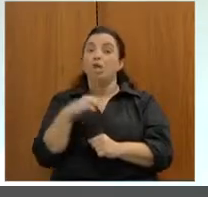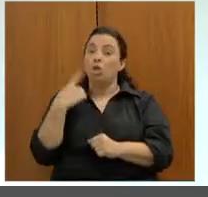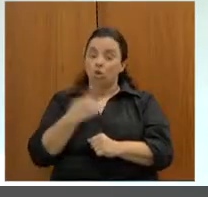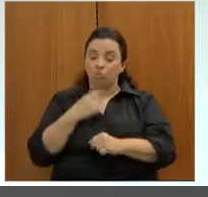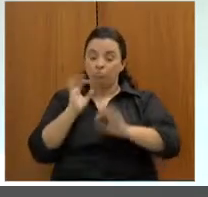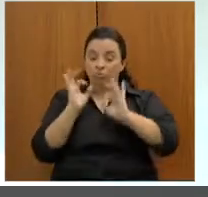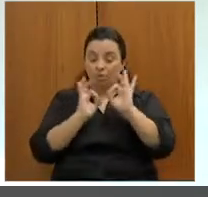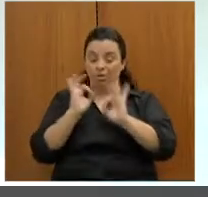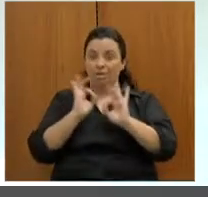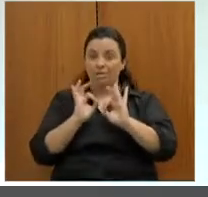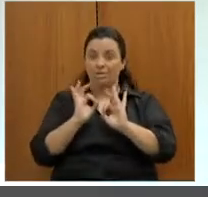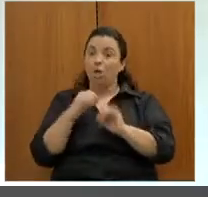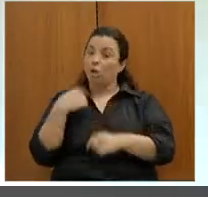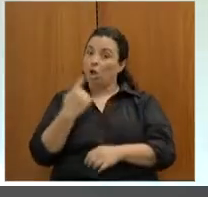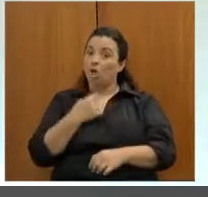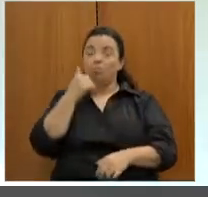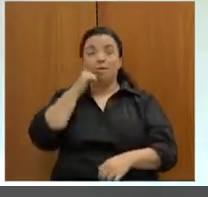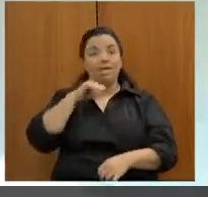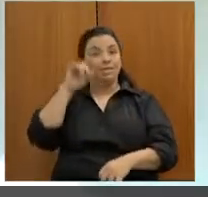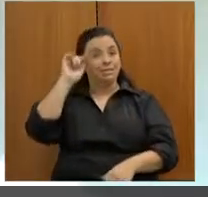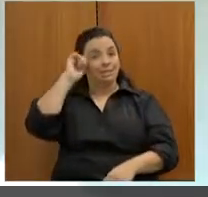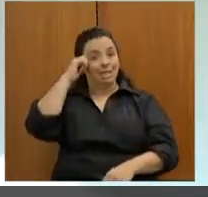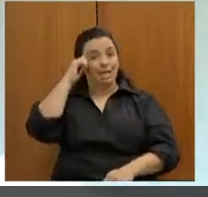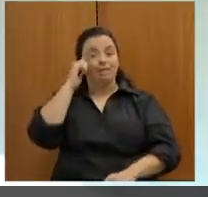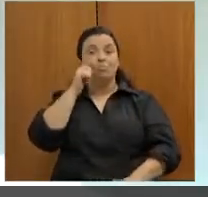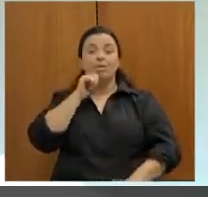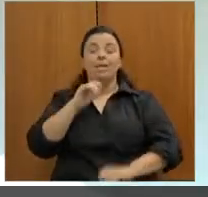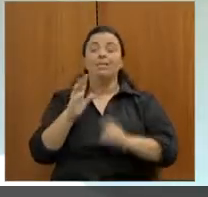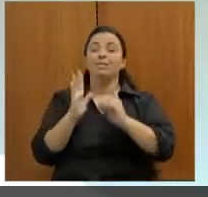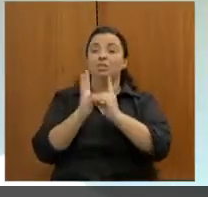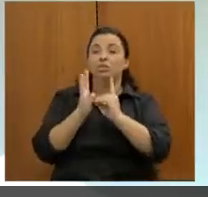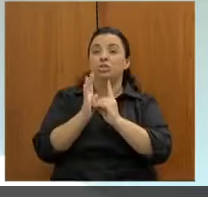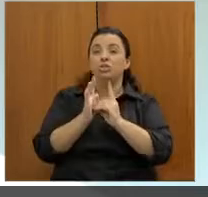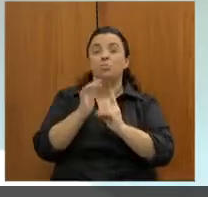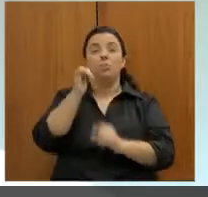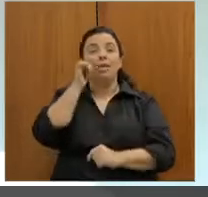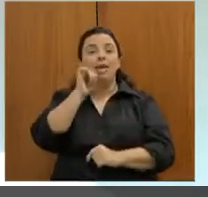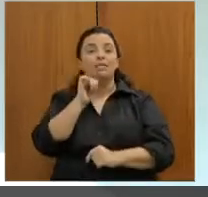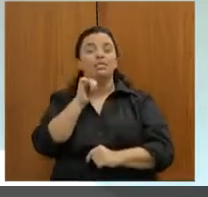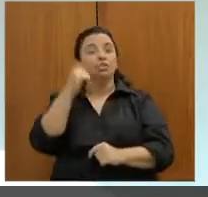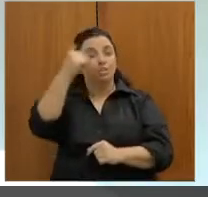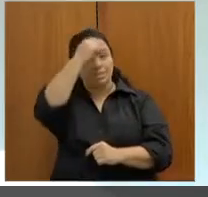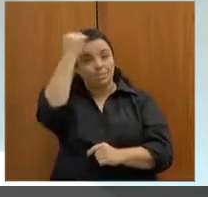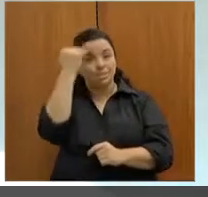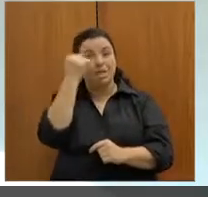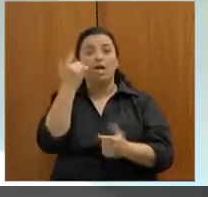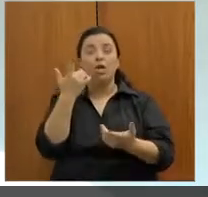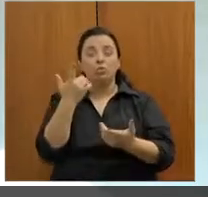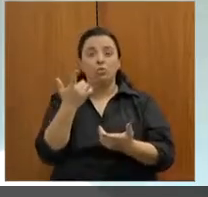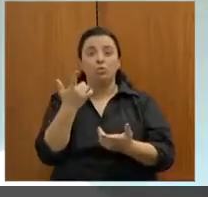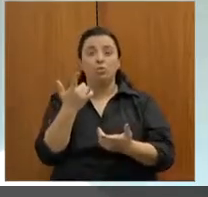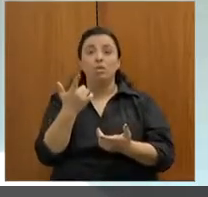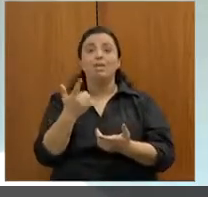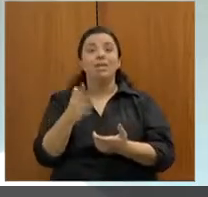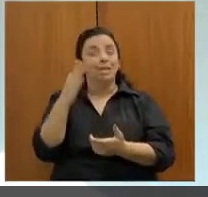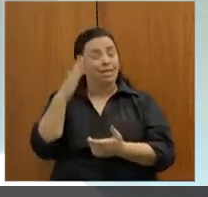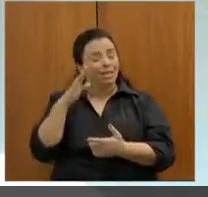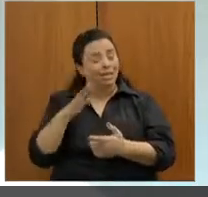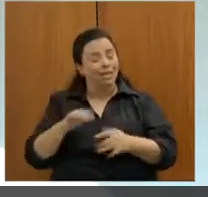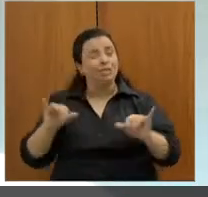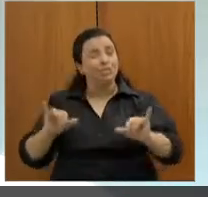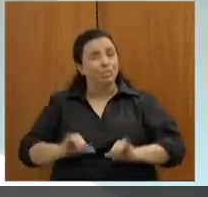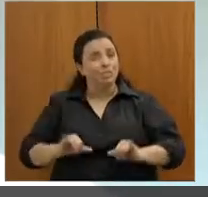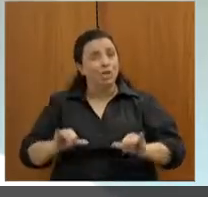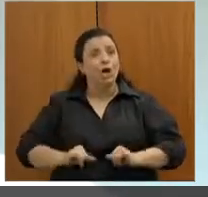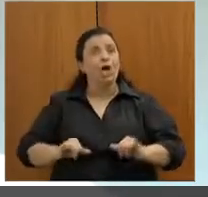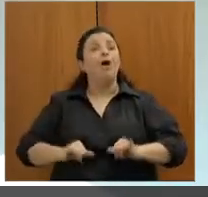nosso mulheres negras nos prédios indígenas por essa de tanto e também sofre violência dentro dos terreiros